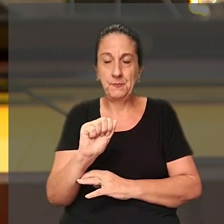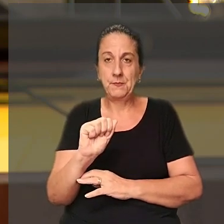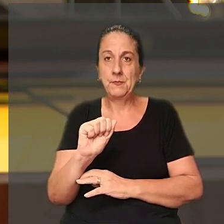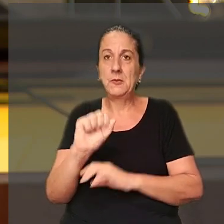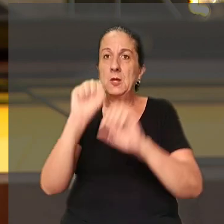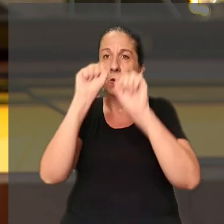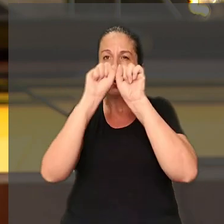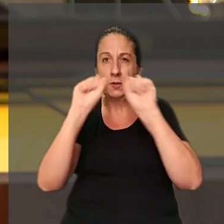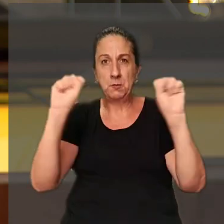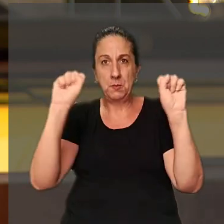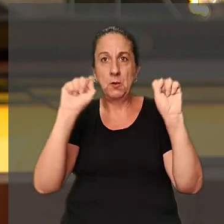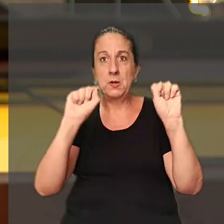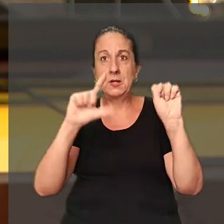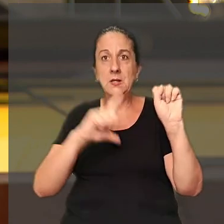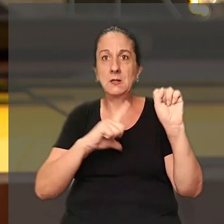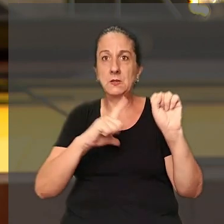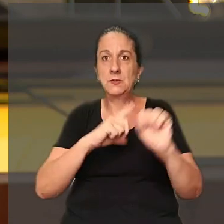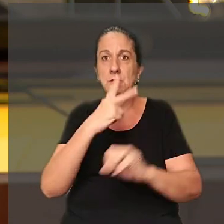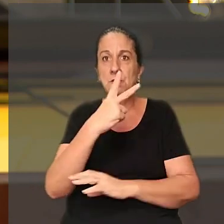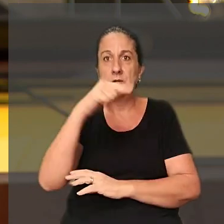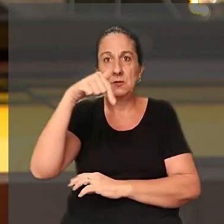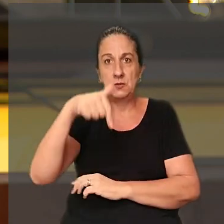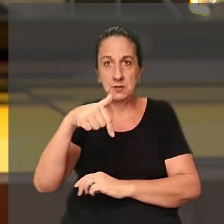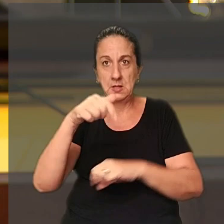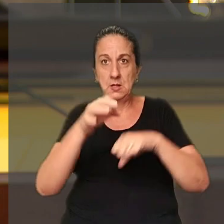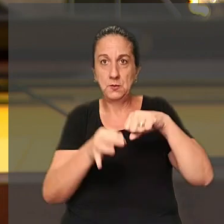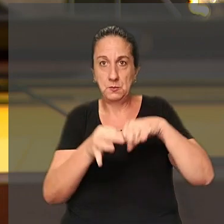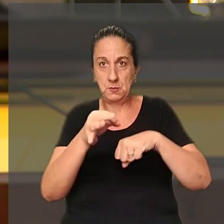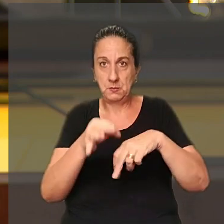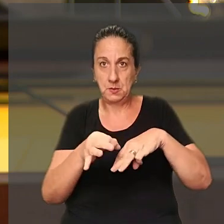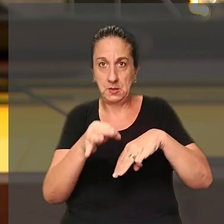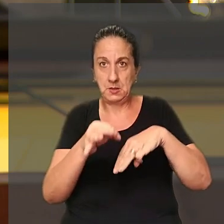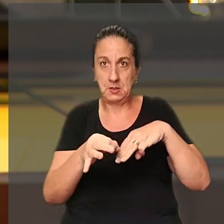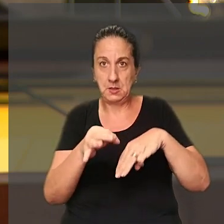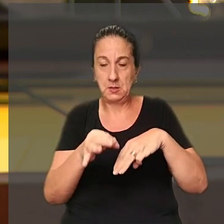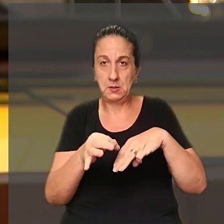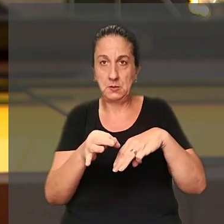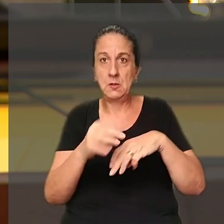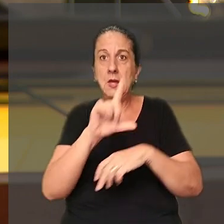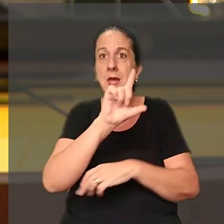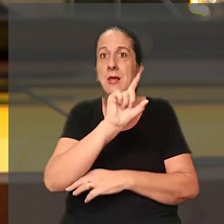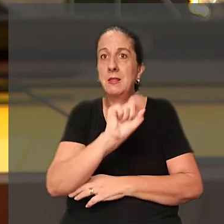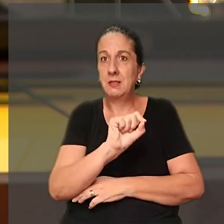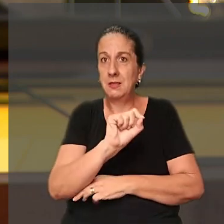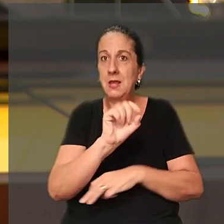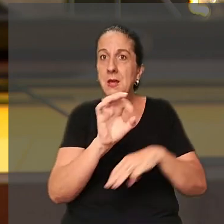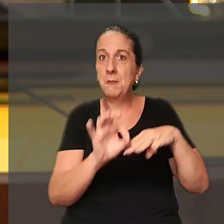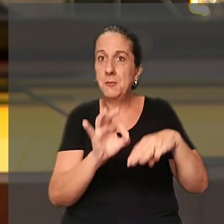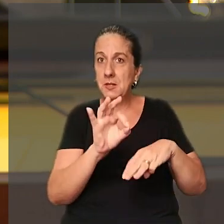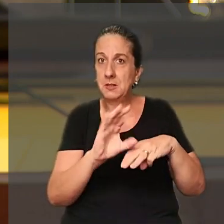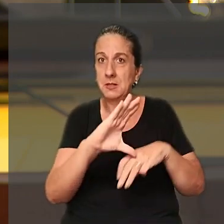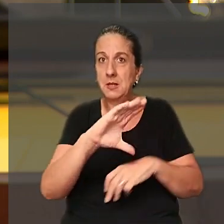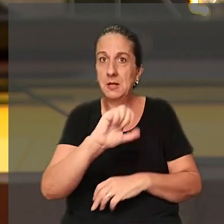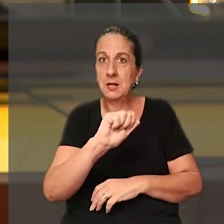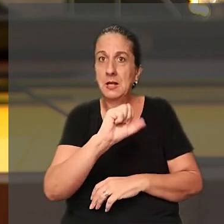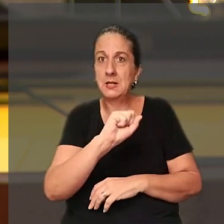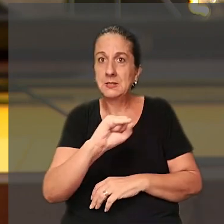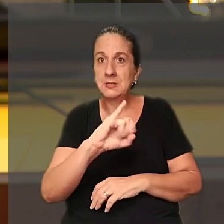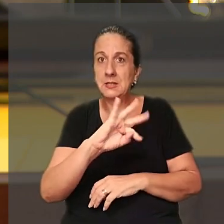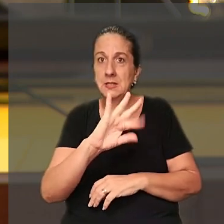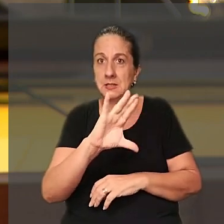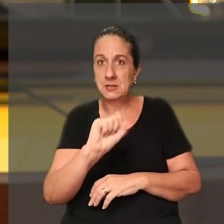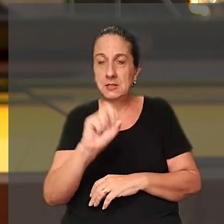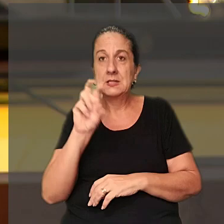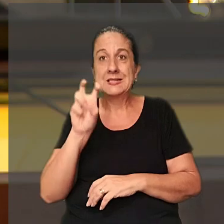E o tribunal, que tinha 27 ministros, sendo 10 classistas,